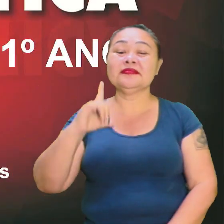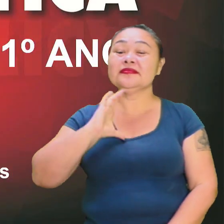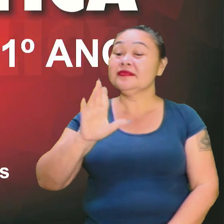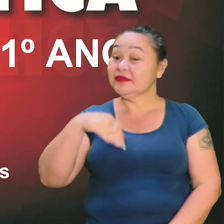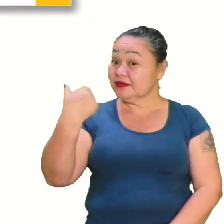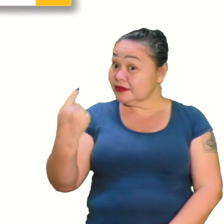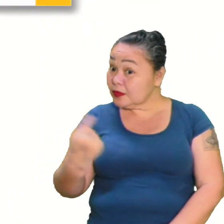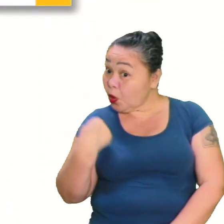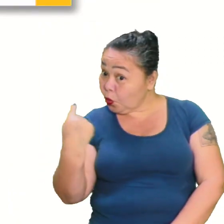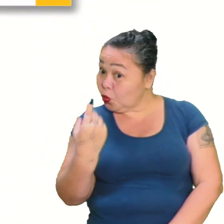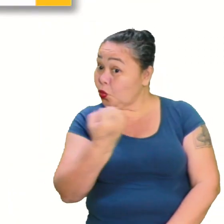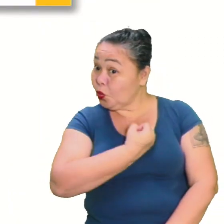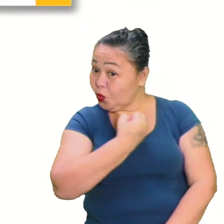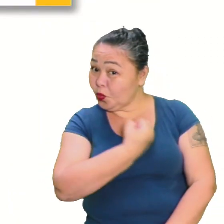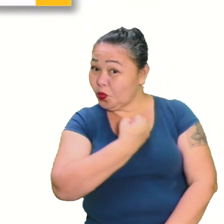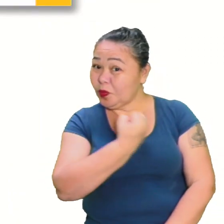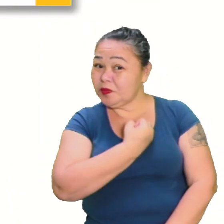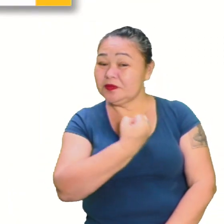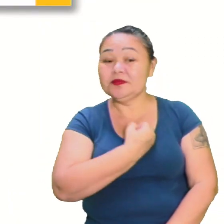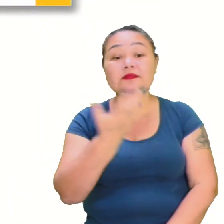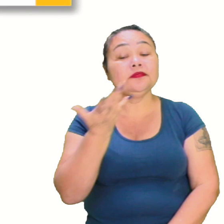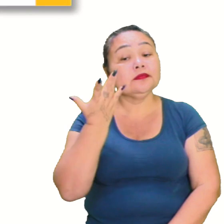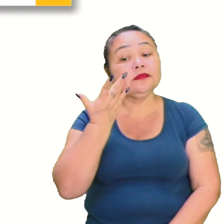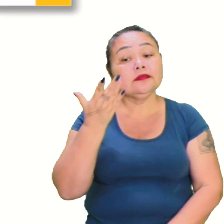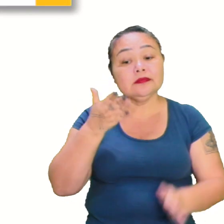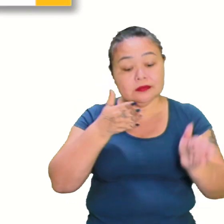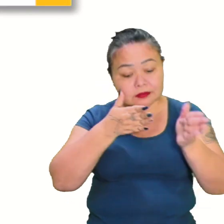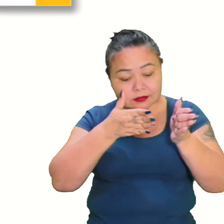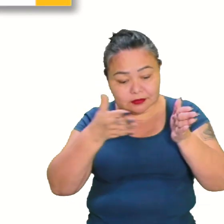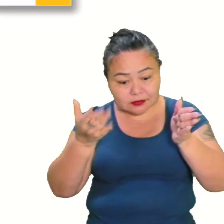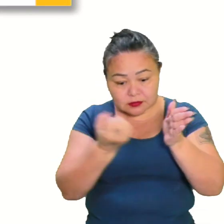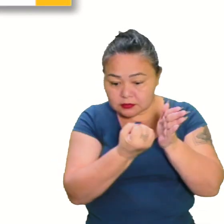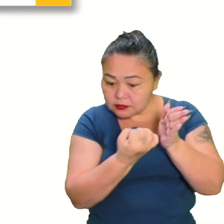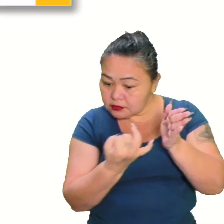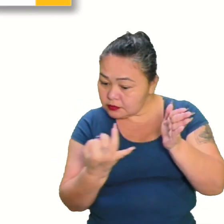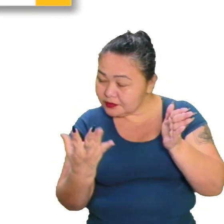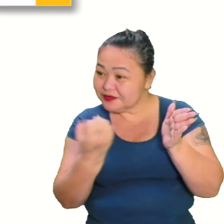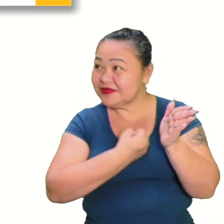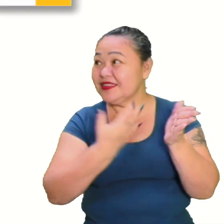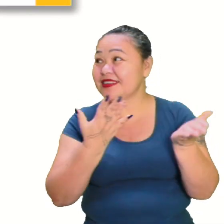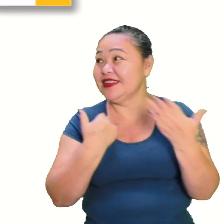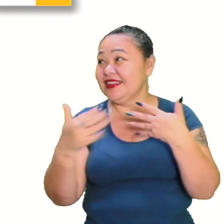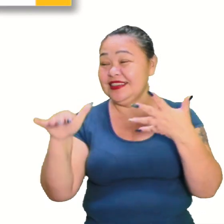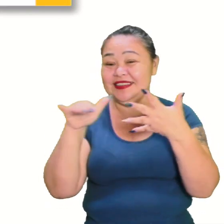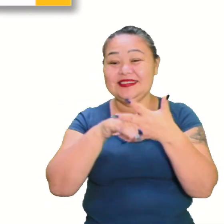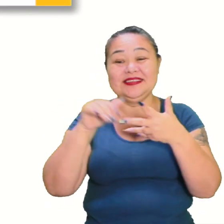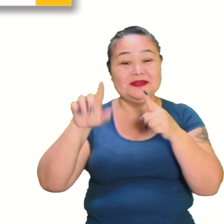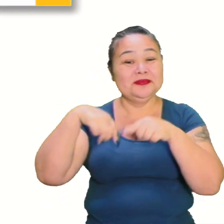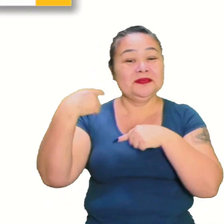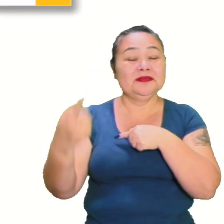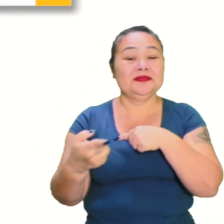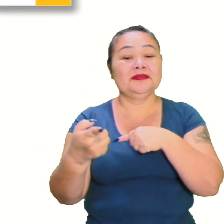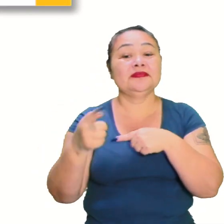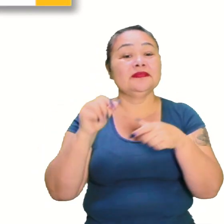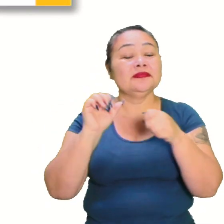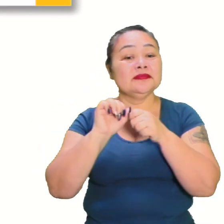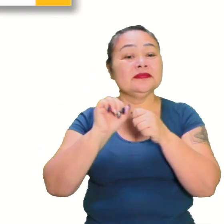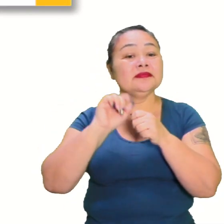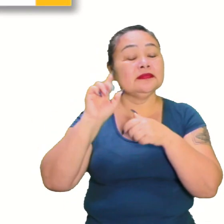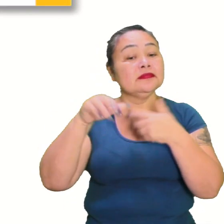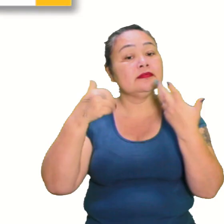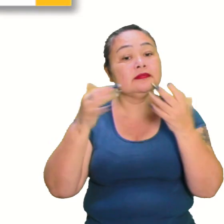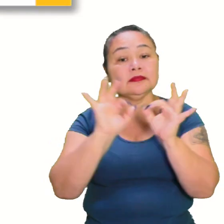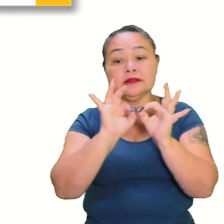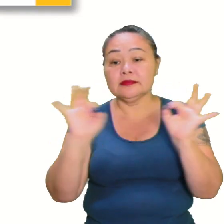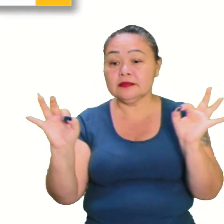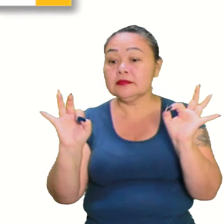Para o nosso intervalo numérico, né? Porque eu queria um Isso. intervalo para fazer um lanche, bater um papo. Já. Bora lá? Intervalo